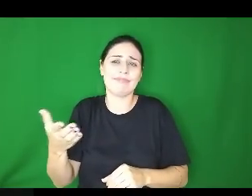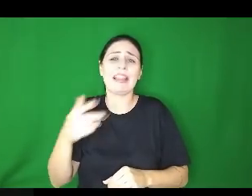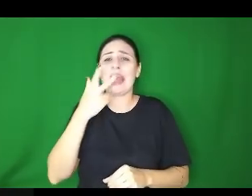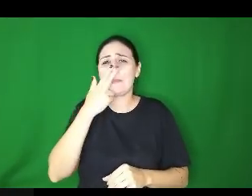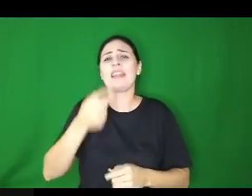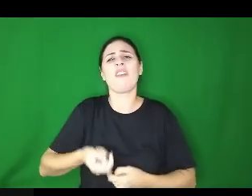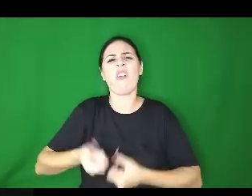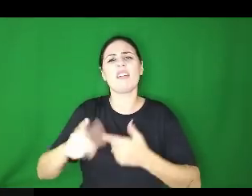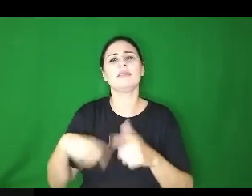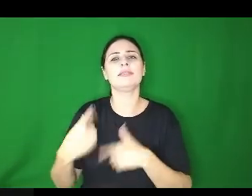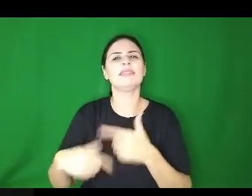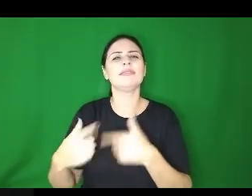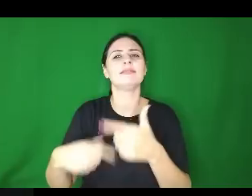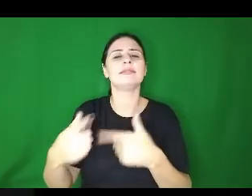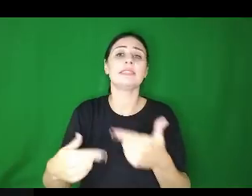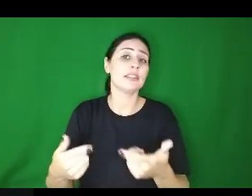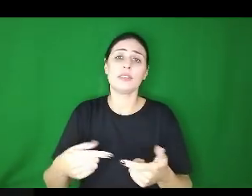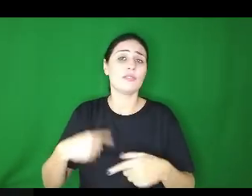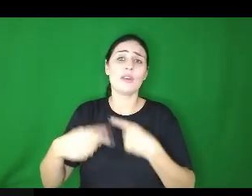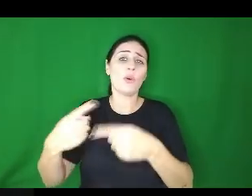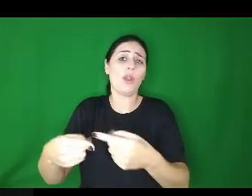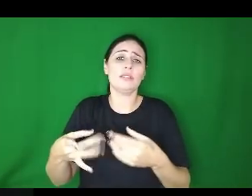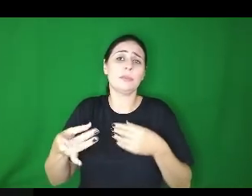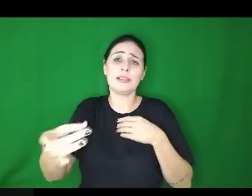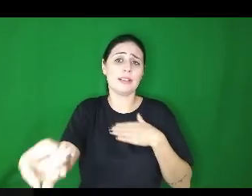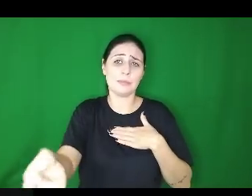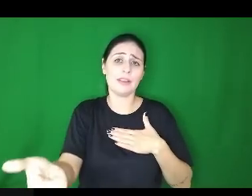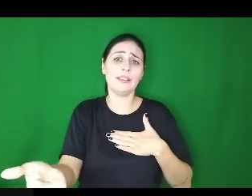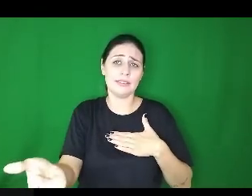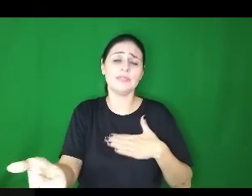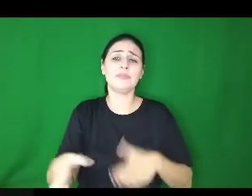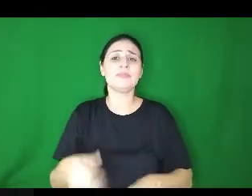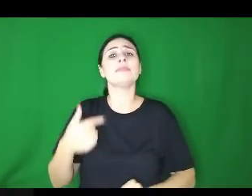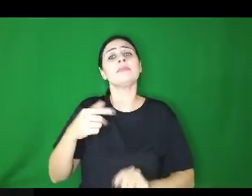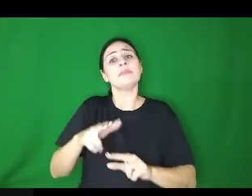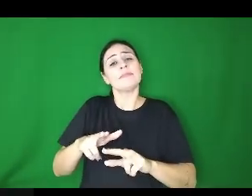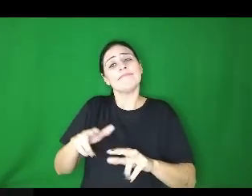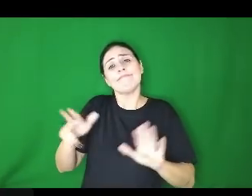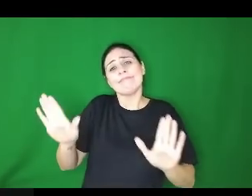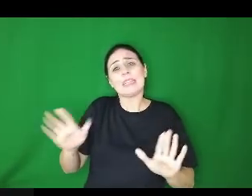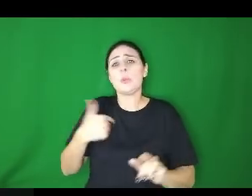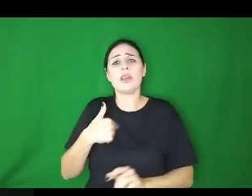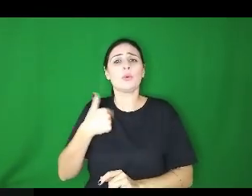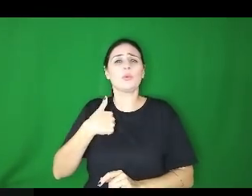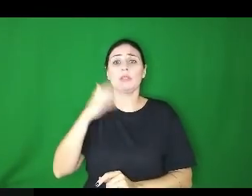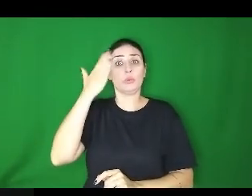anos iniciais, ela depende integralmente da ajuda de outras pessoas, né, nesse processo de